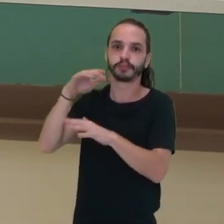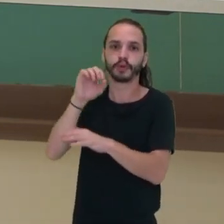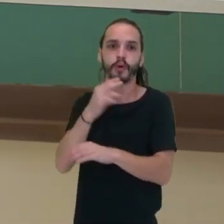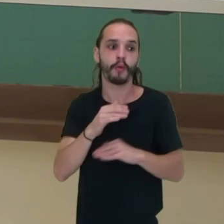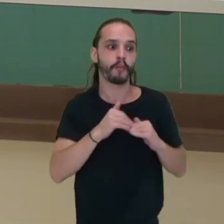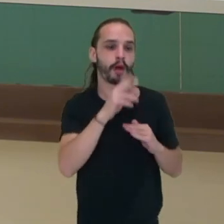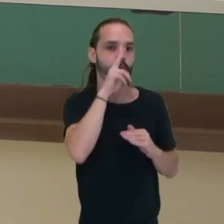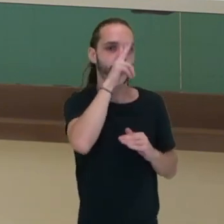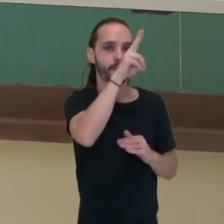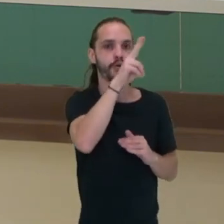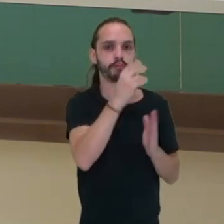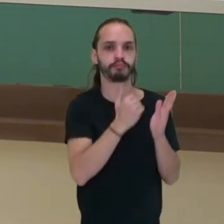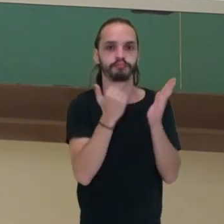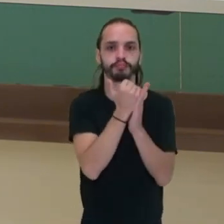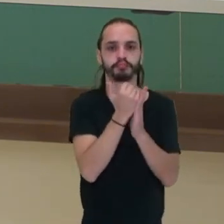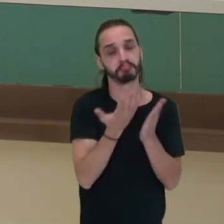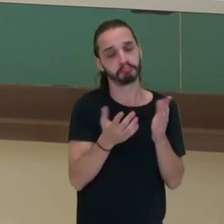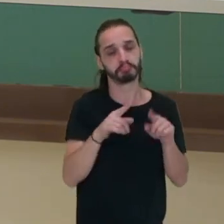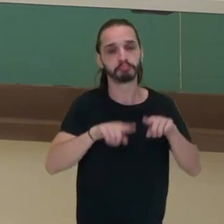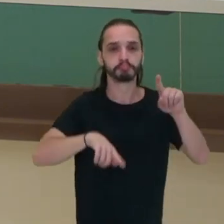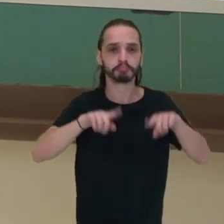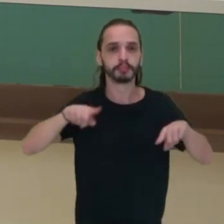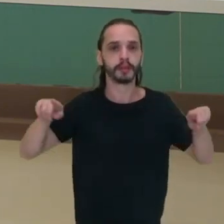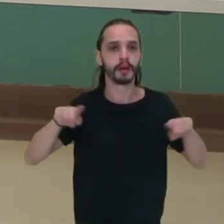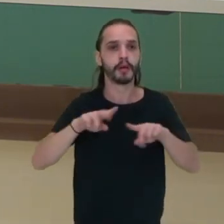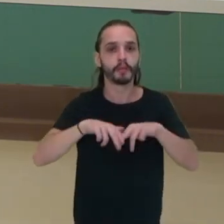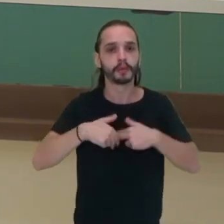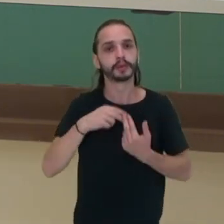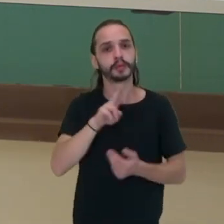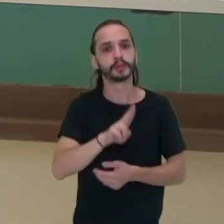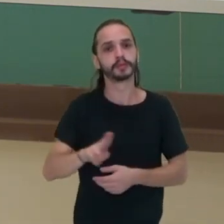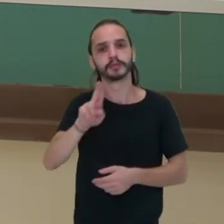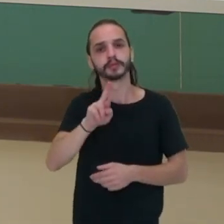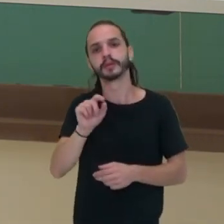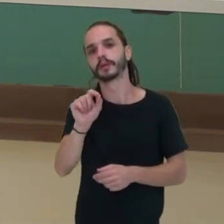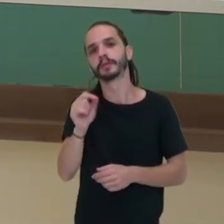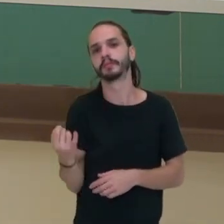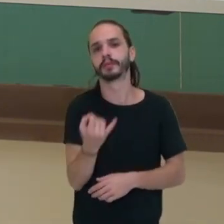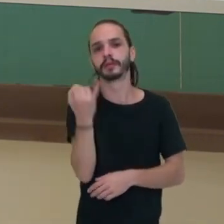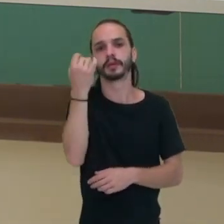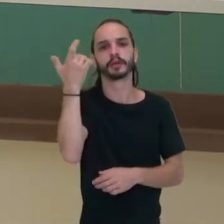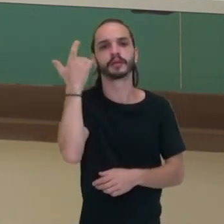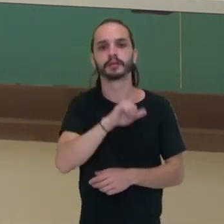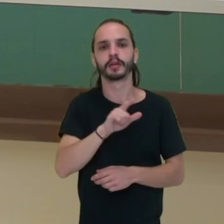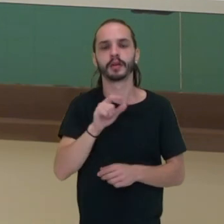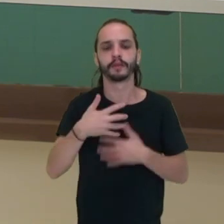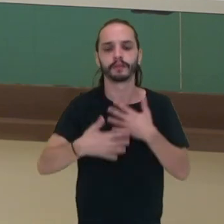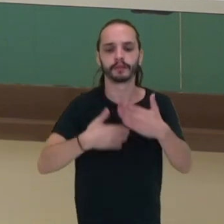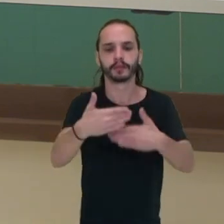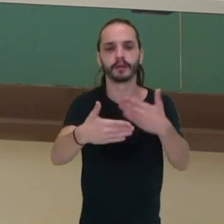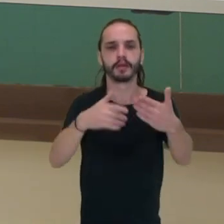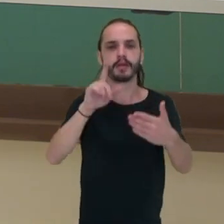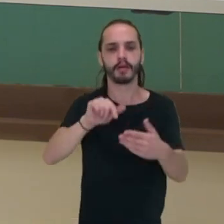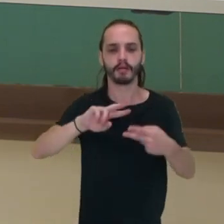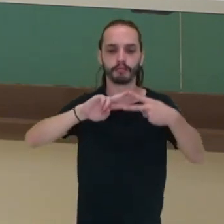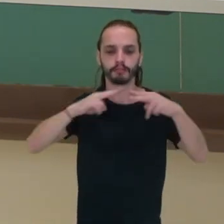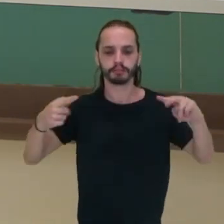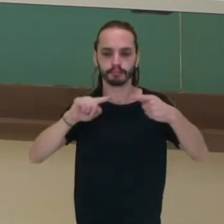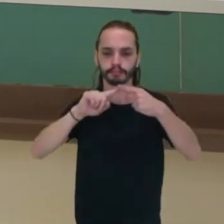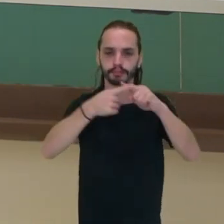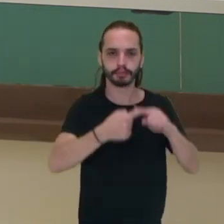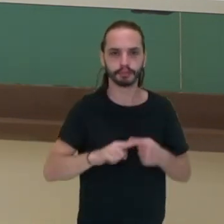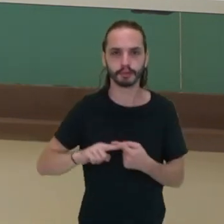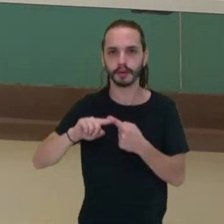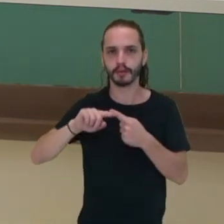né? Vamos pensar assim. Para tanto, ela utiliza um mecanismo muito importante para que isso ocorra, que é o crossing over ou a permutação,